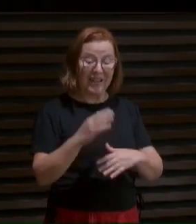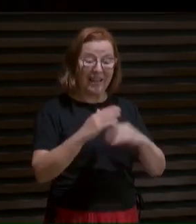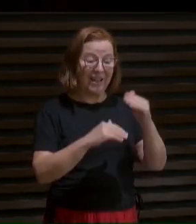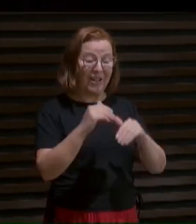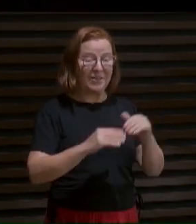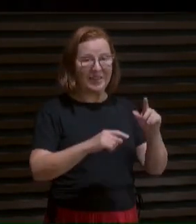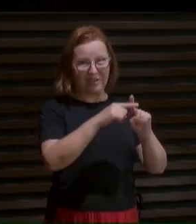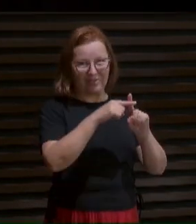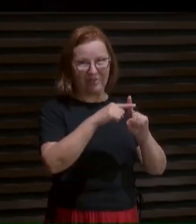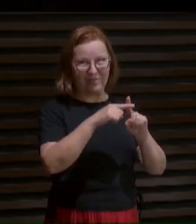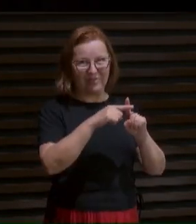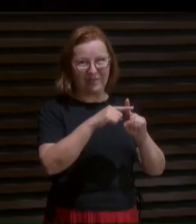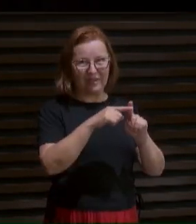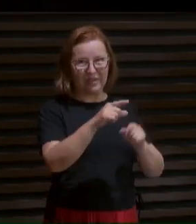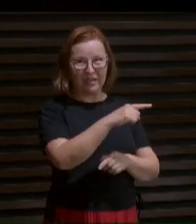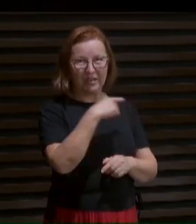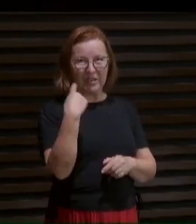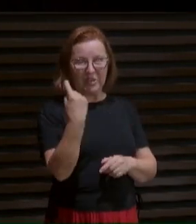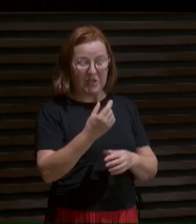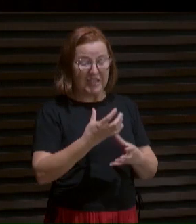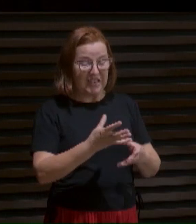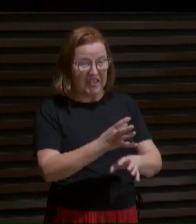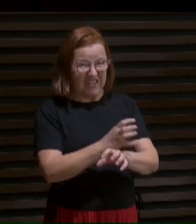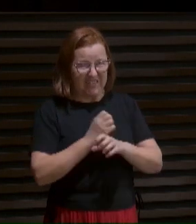esvaziando-nos das nossas presunções.